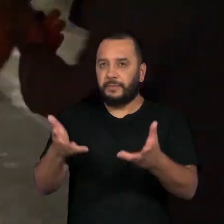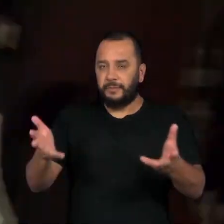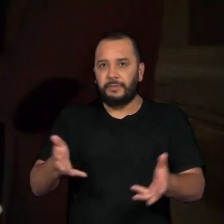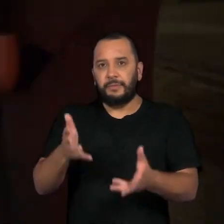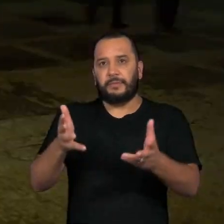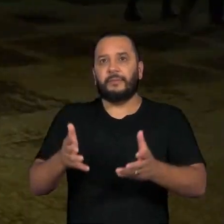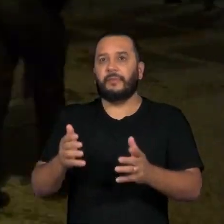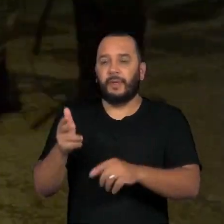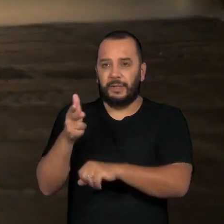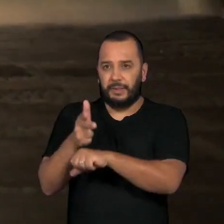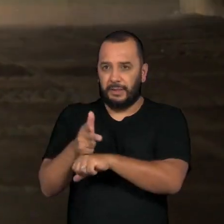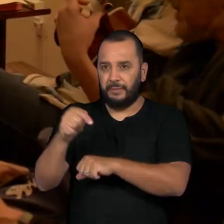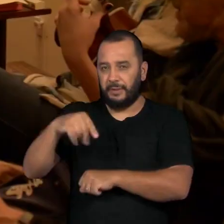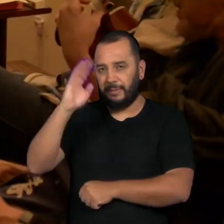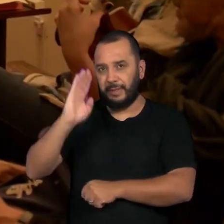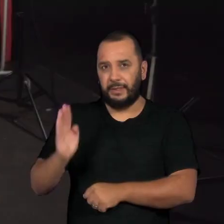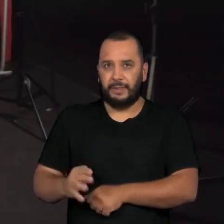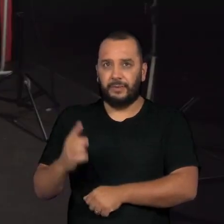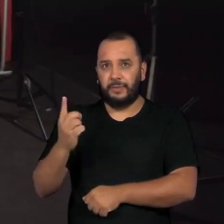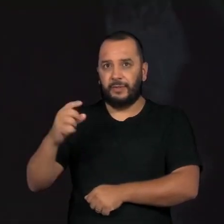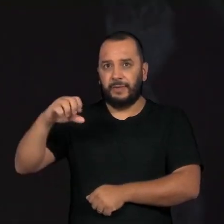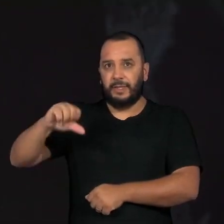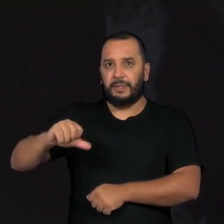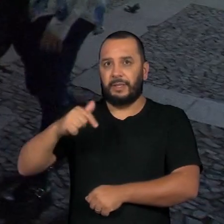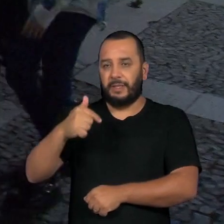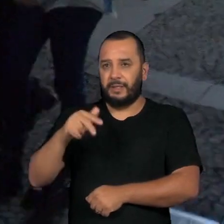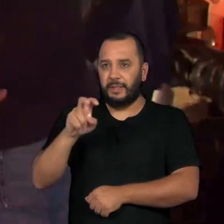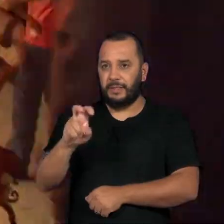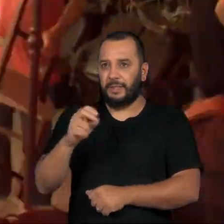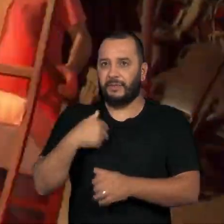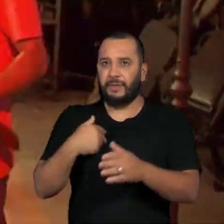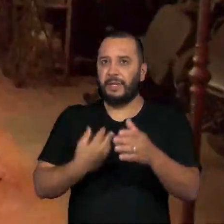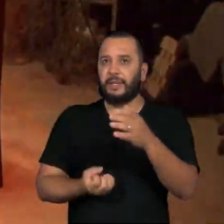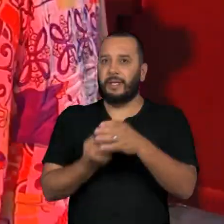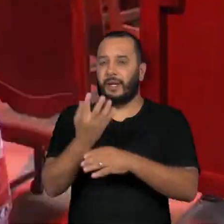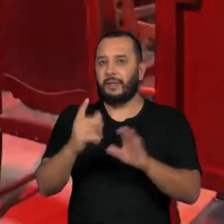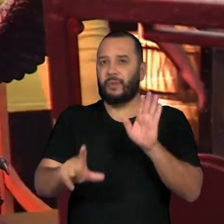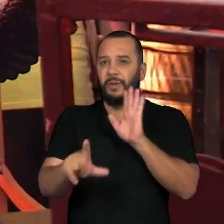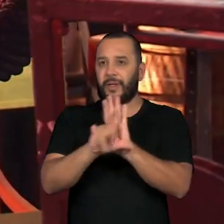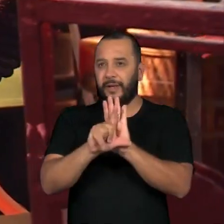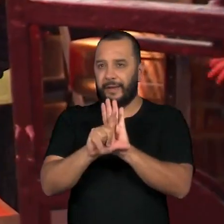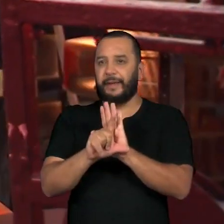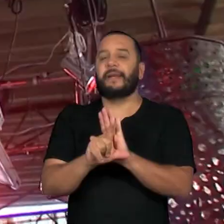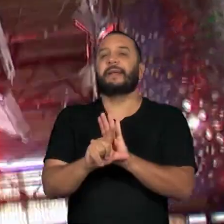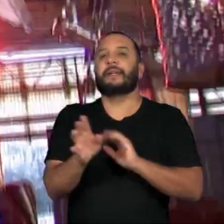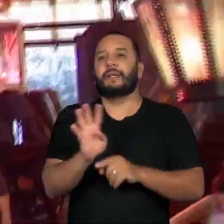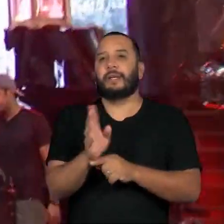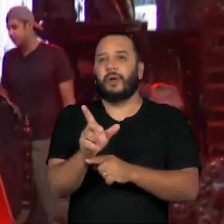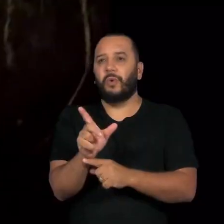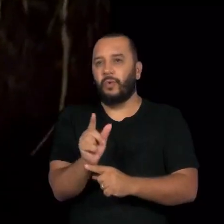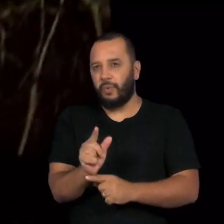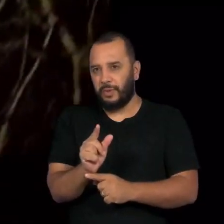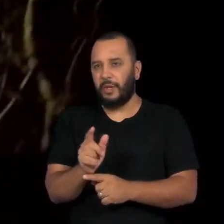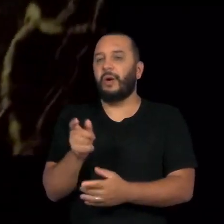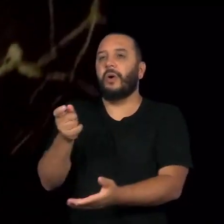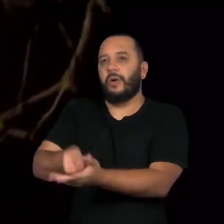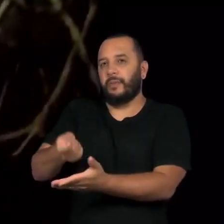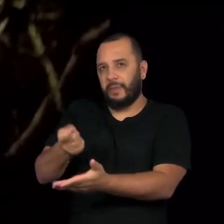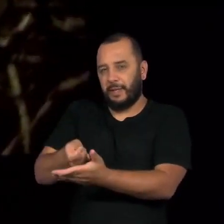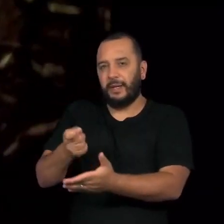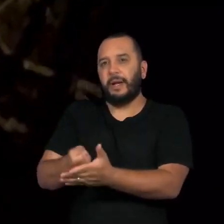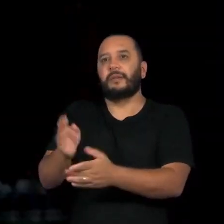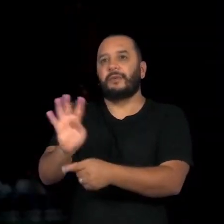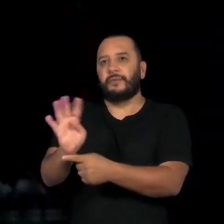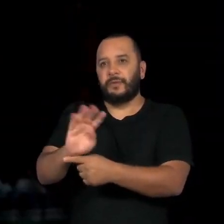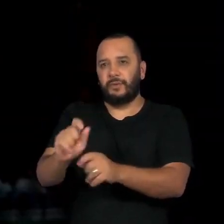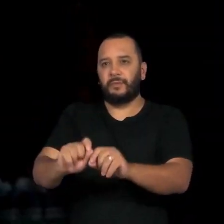no Brasil, em 1975 foi criada a Lei do Curta, que obrigava as salas a exibir um